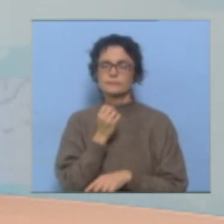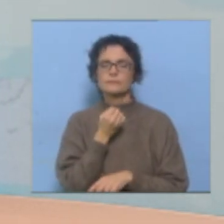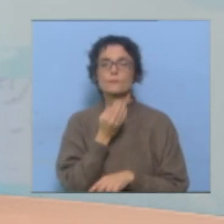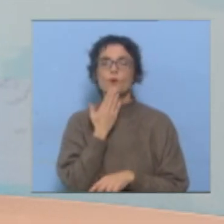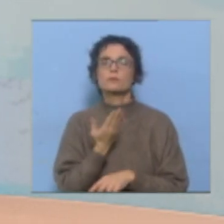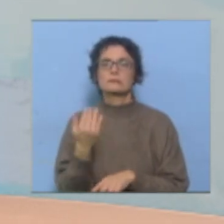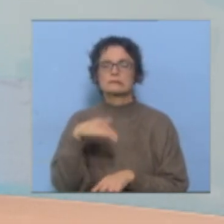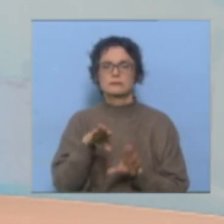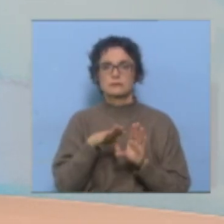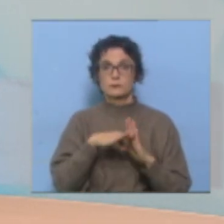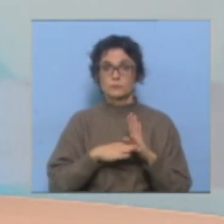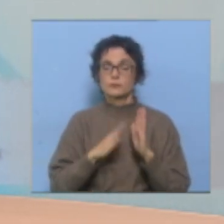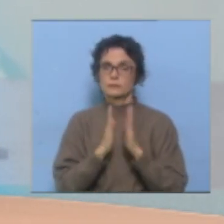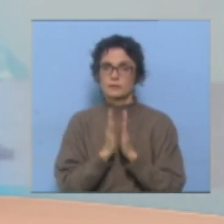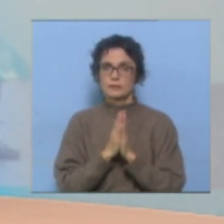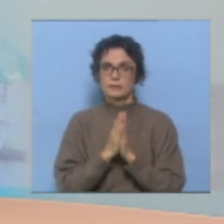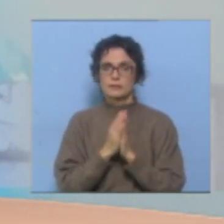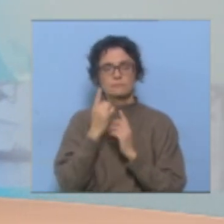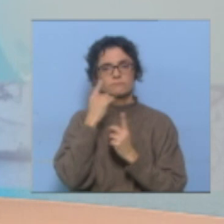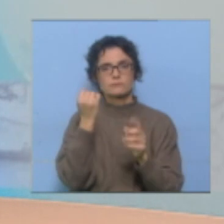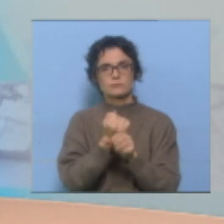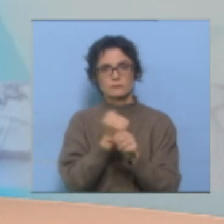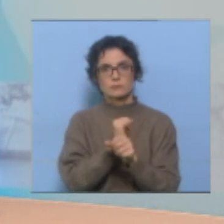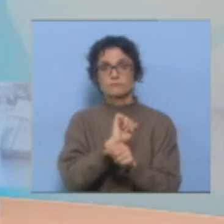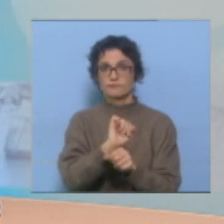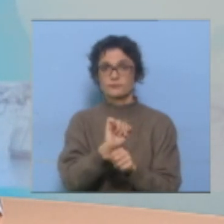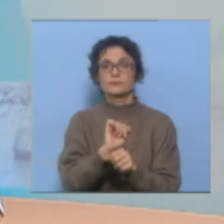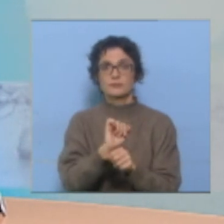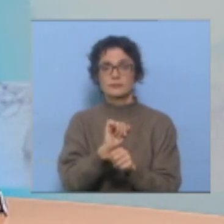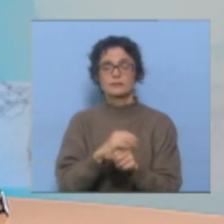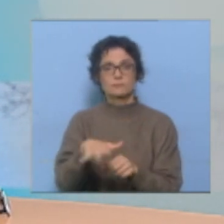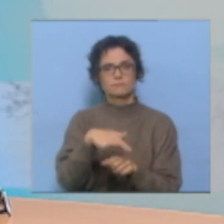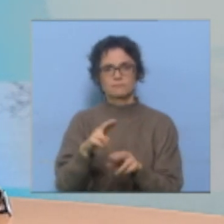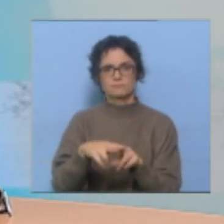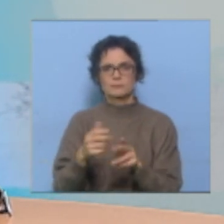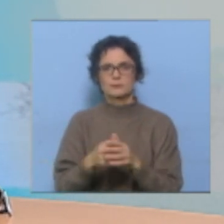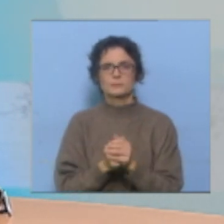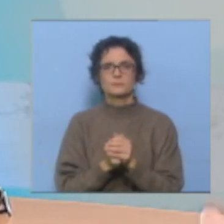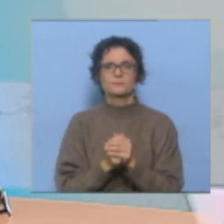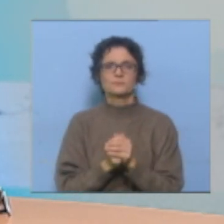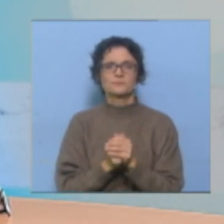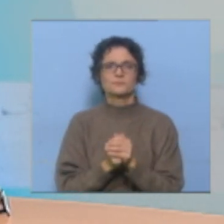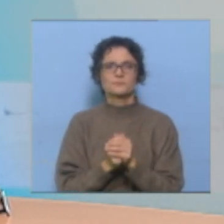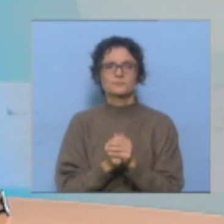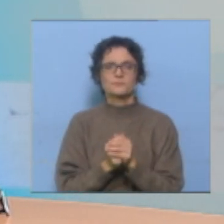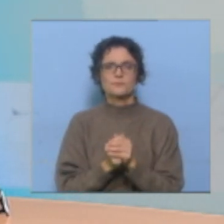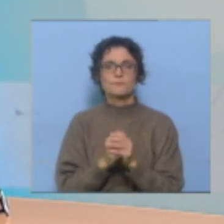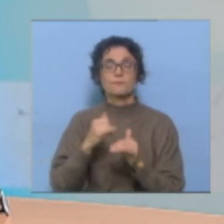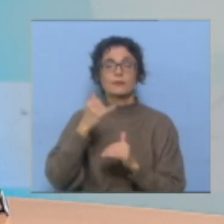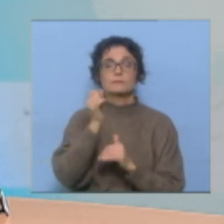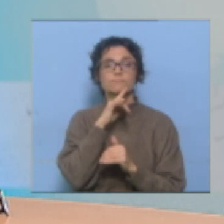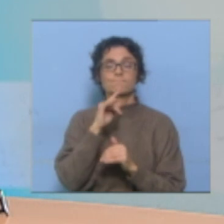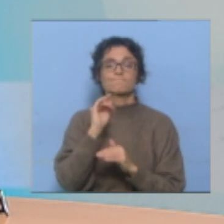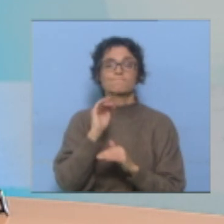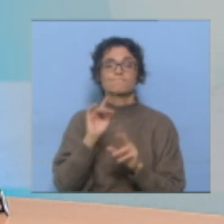Eclésia a apresentar o trabalho que desenvolve nesse ambiente. Muito obrigado. Muito obrigado. Muito obrigado também eu. Mais logo, siga a nossa edição na rádio, na